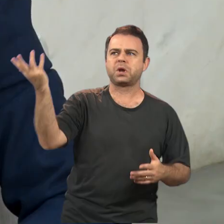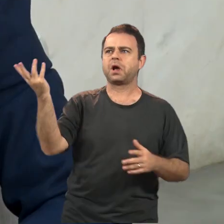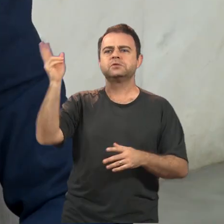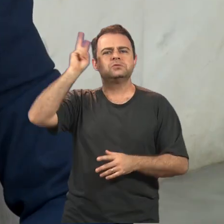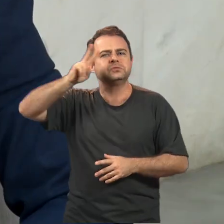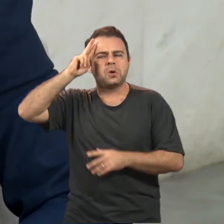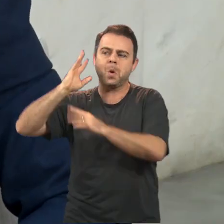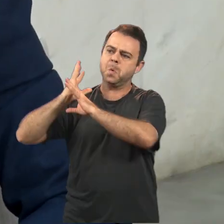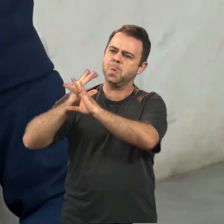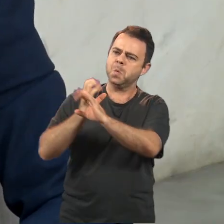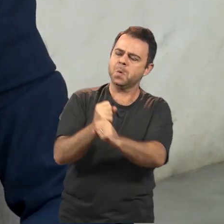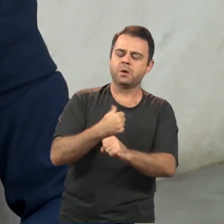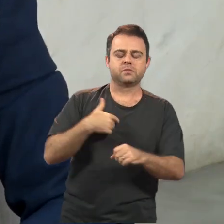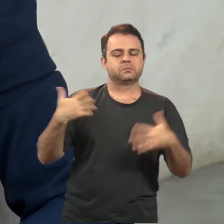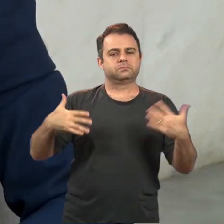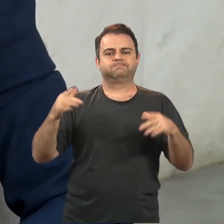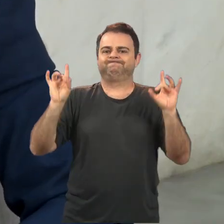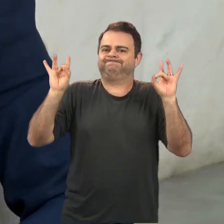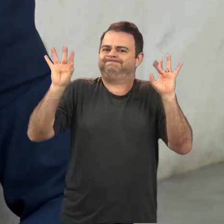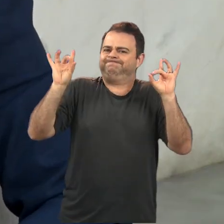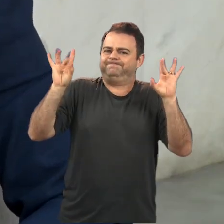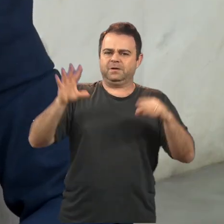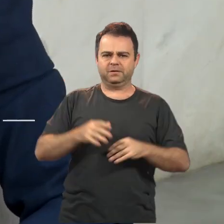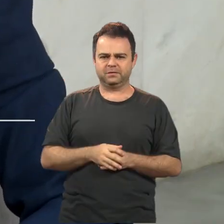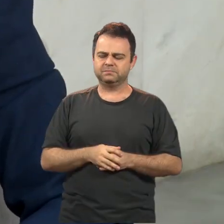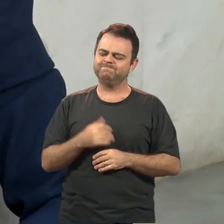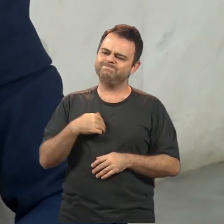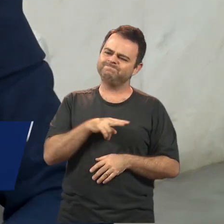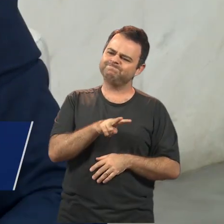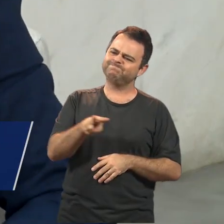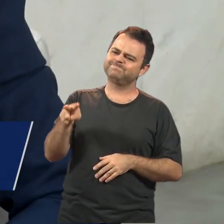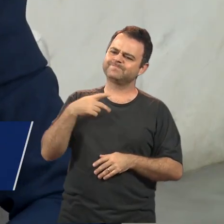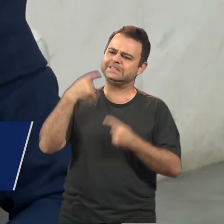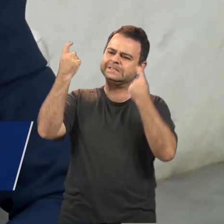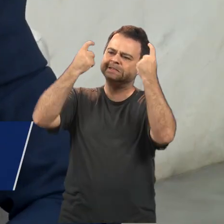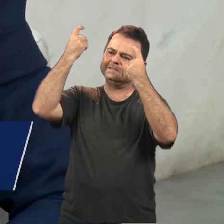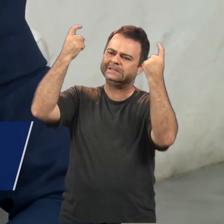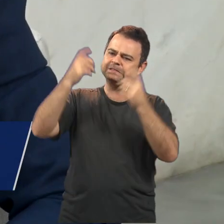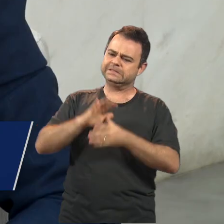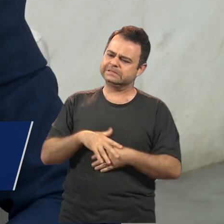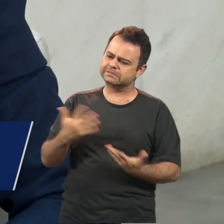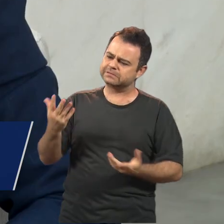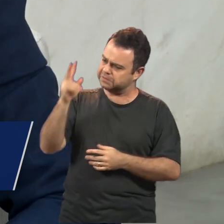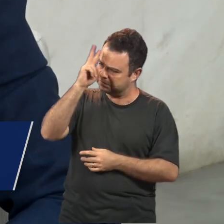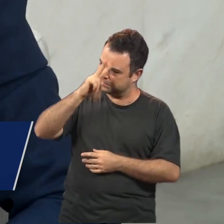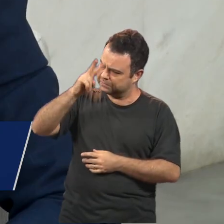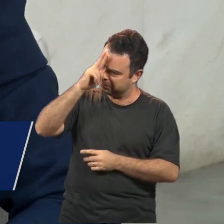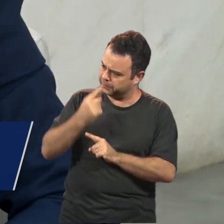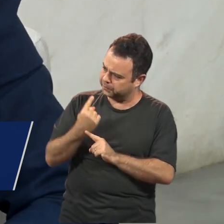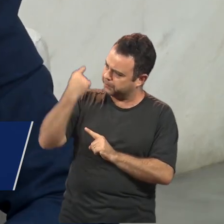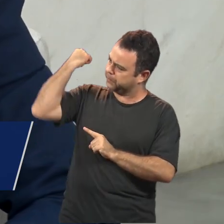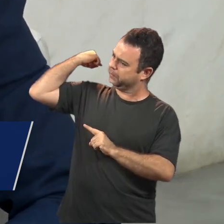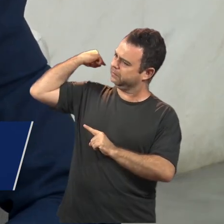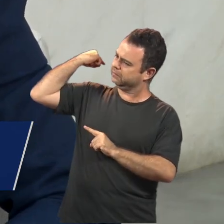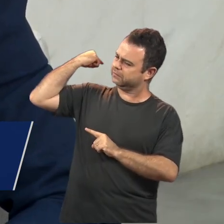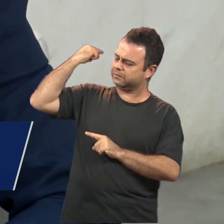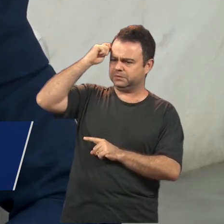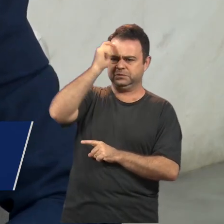E eu sempre tive essa preocupação, como fazer com que essa história tão